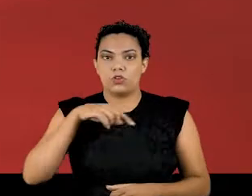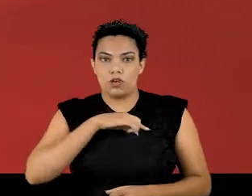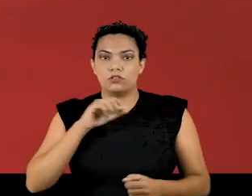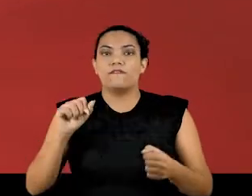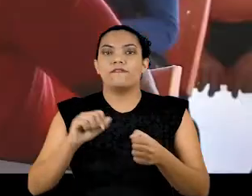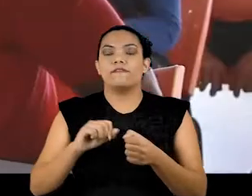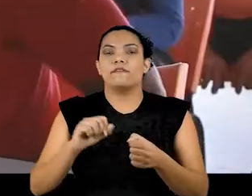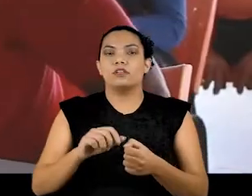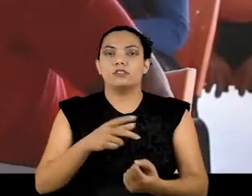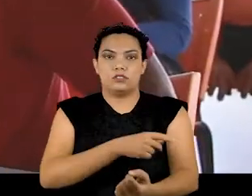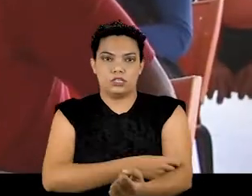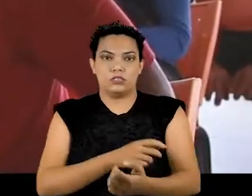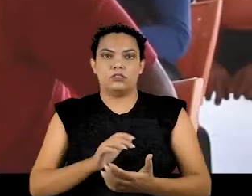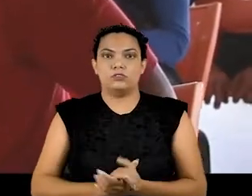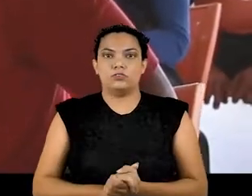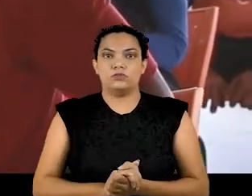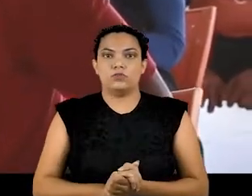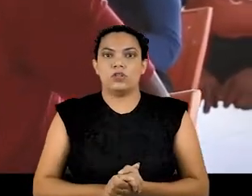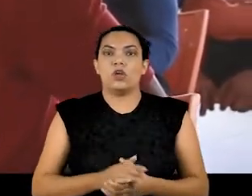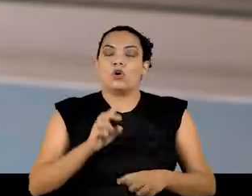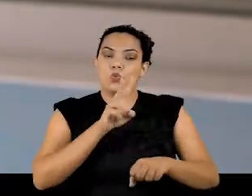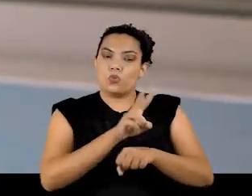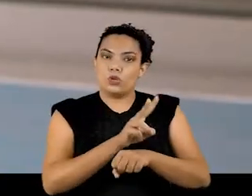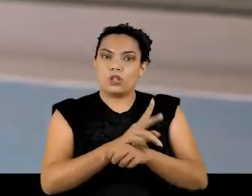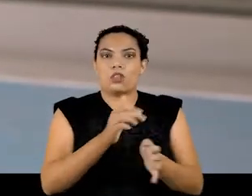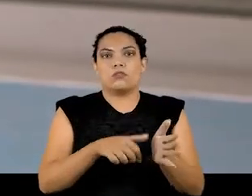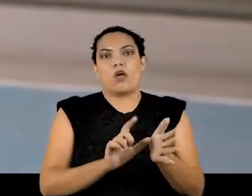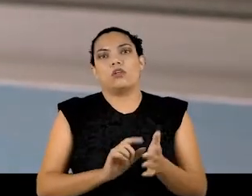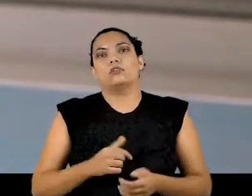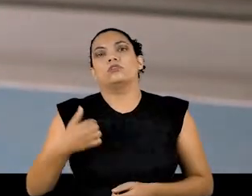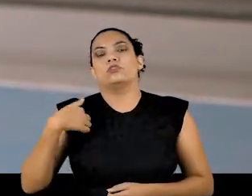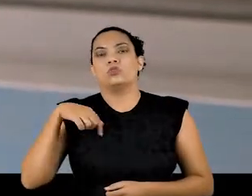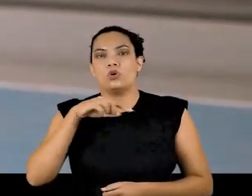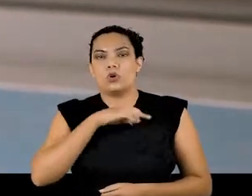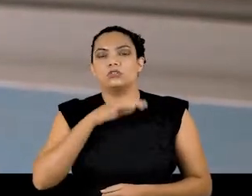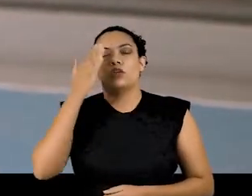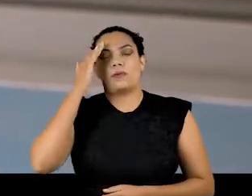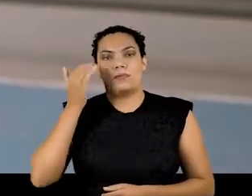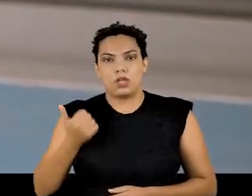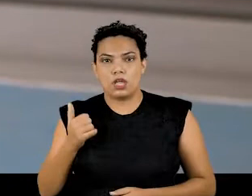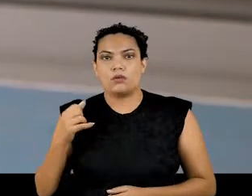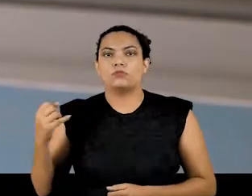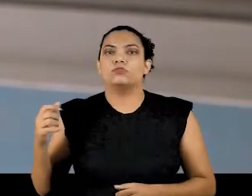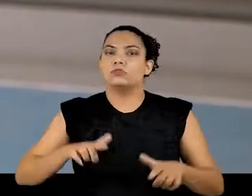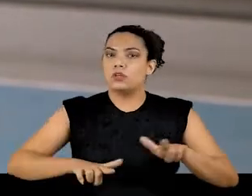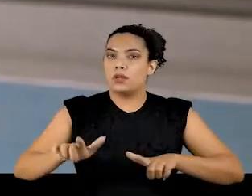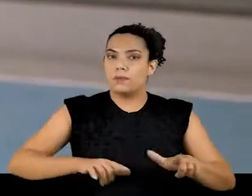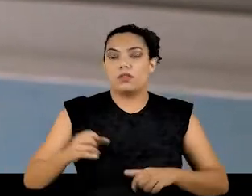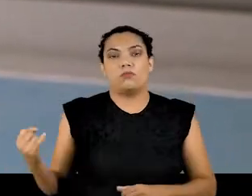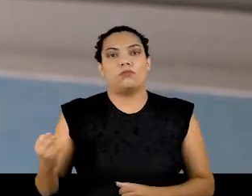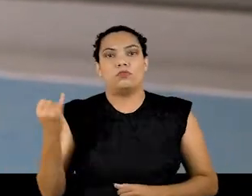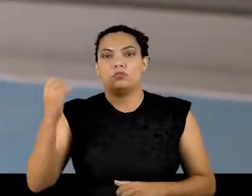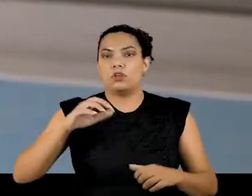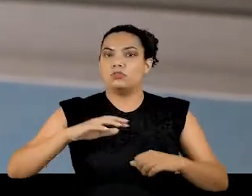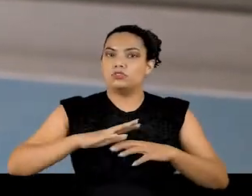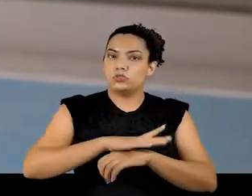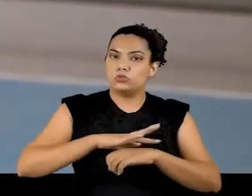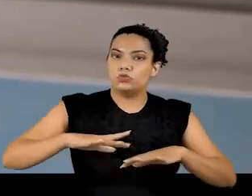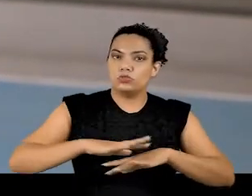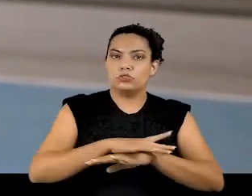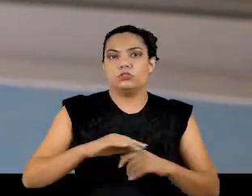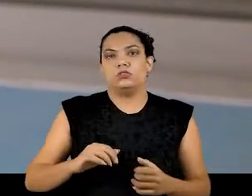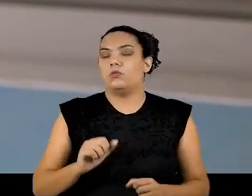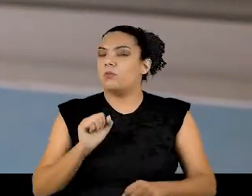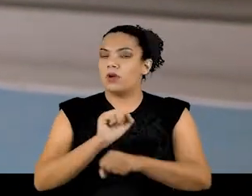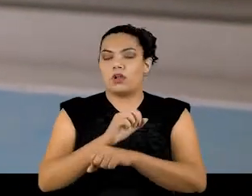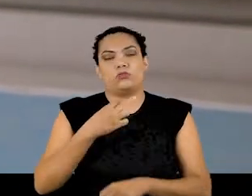o teste. Essa é uma forma preventiva. Sabemos desse serviço que é essencial para o nosso município e que não podemos parar agora neste momento.